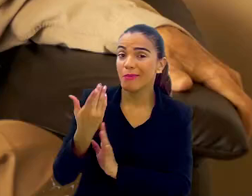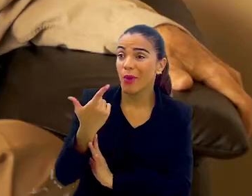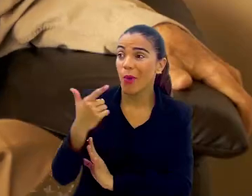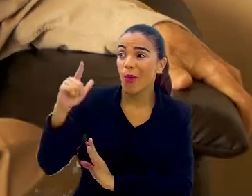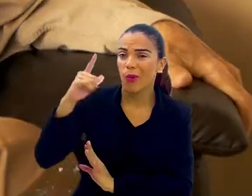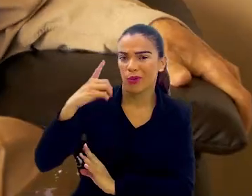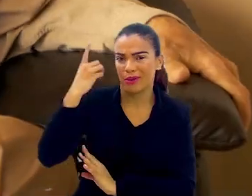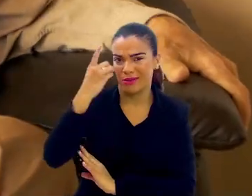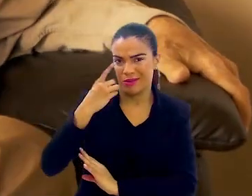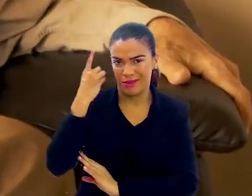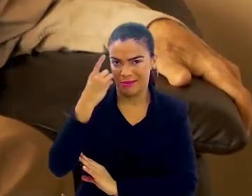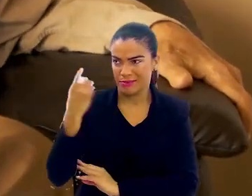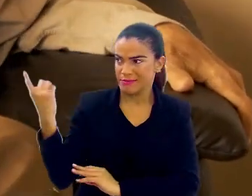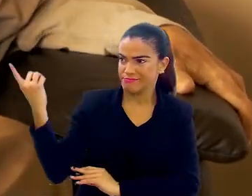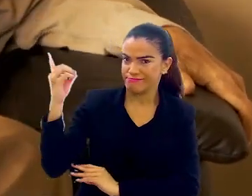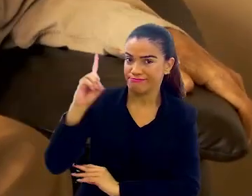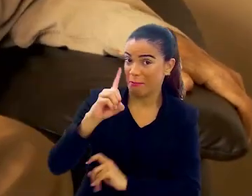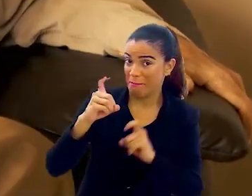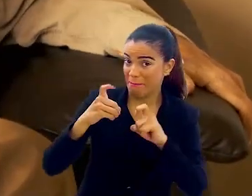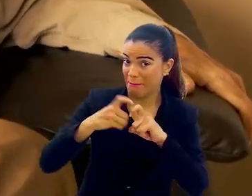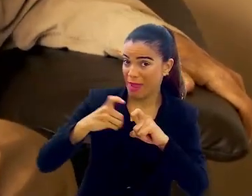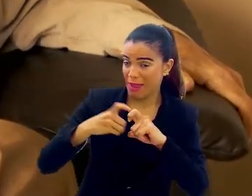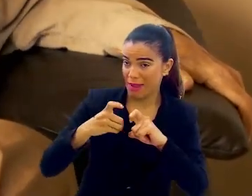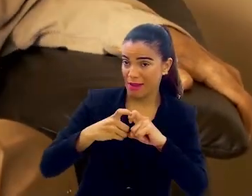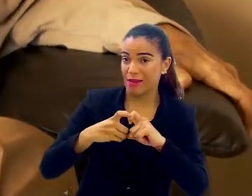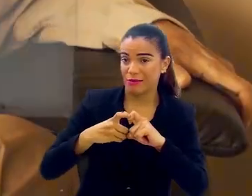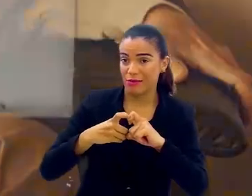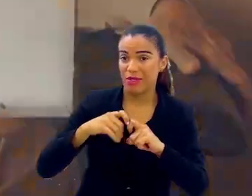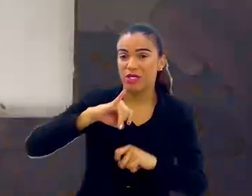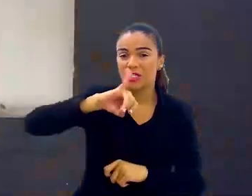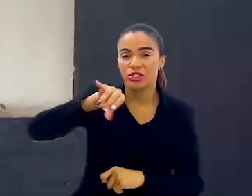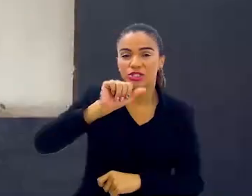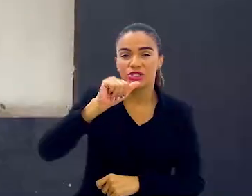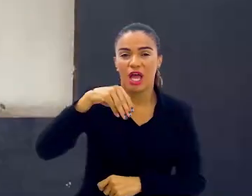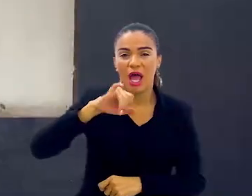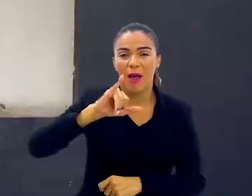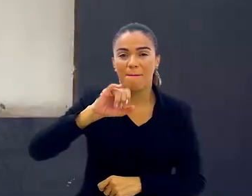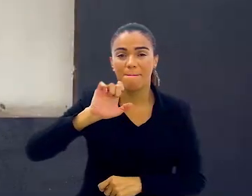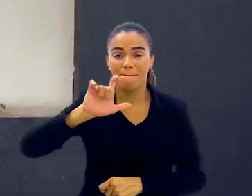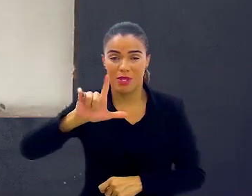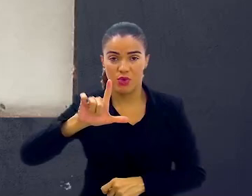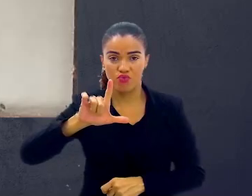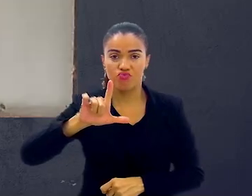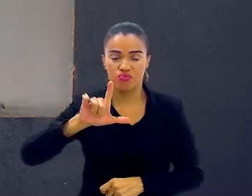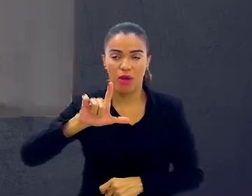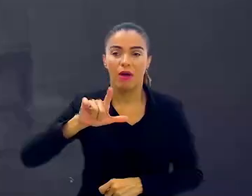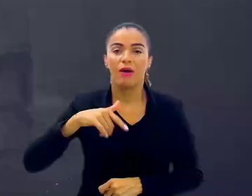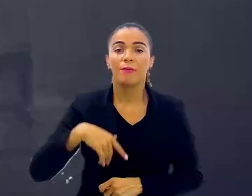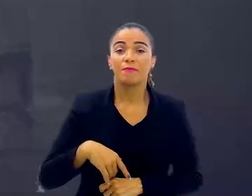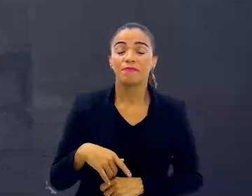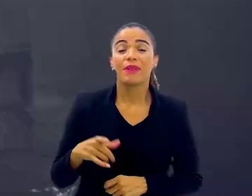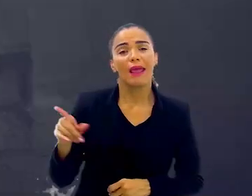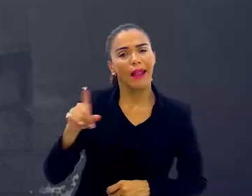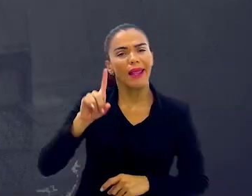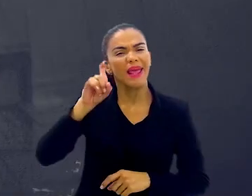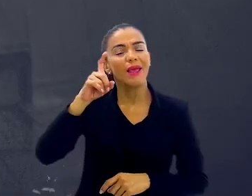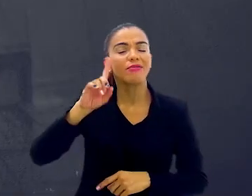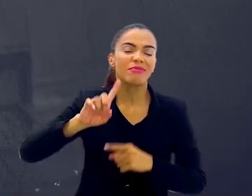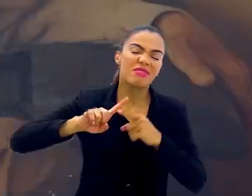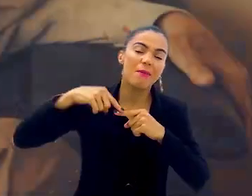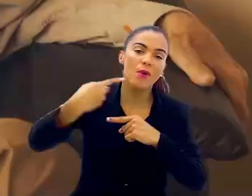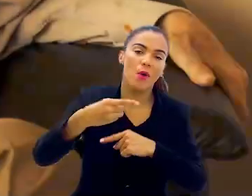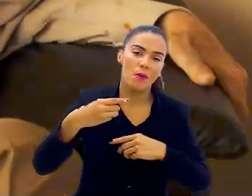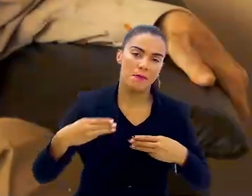apareceu um outro deputado, médico, Jamil Haddad, que veio a ser ministro,